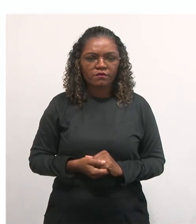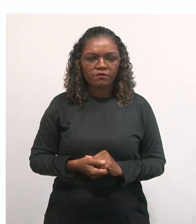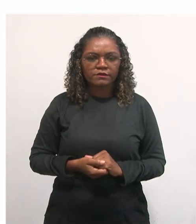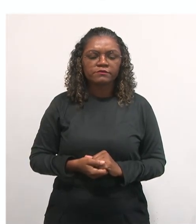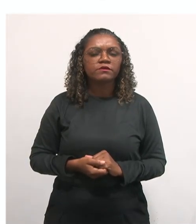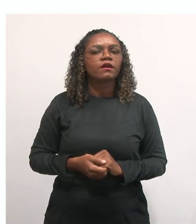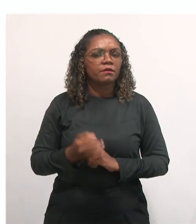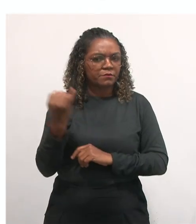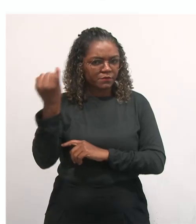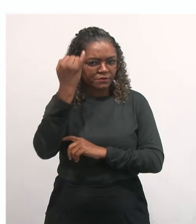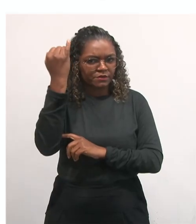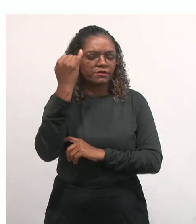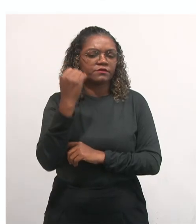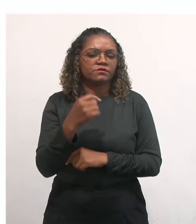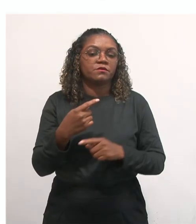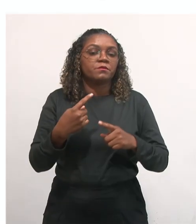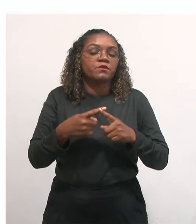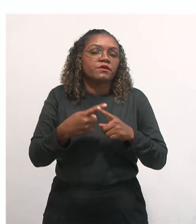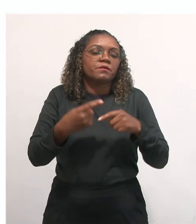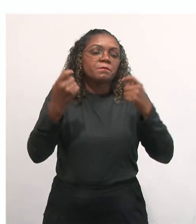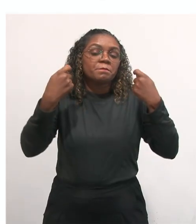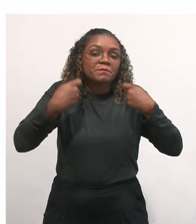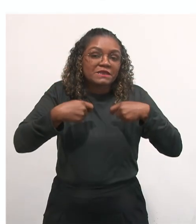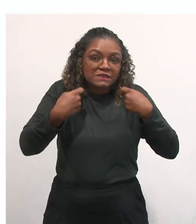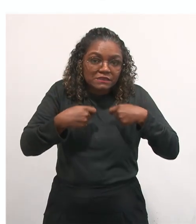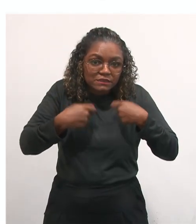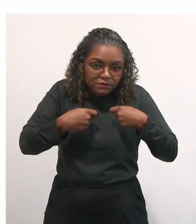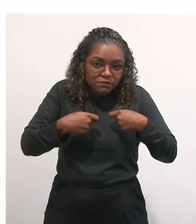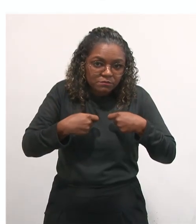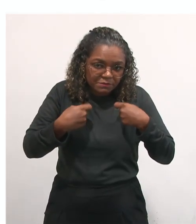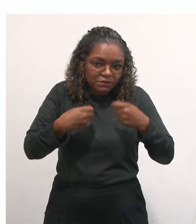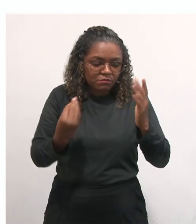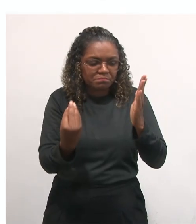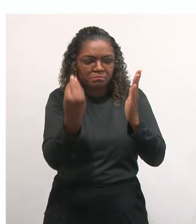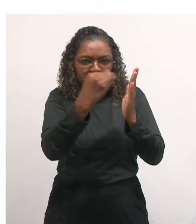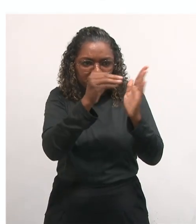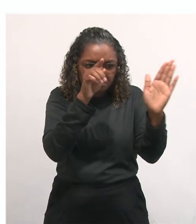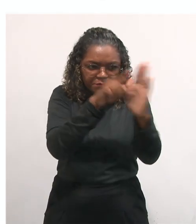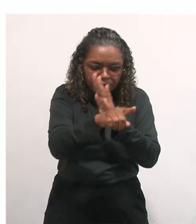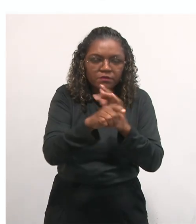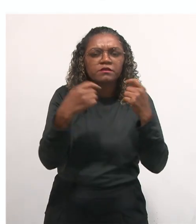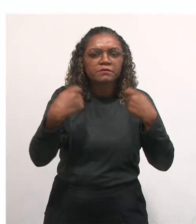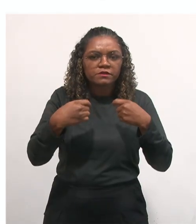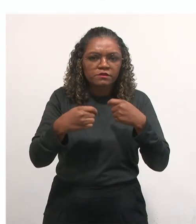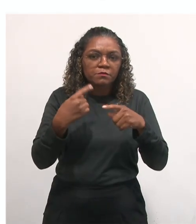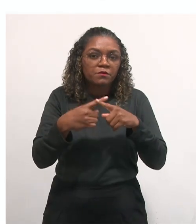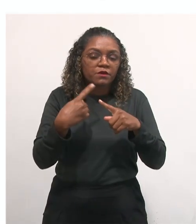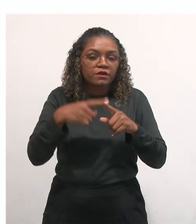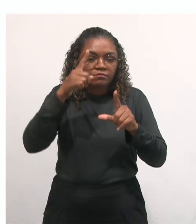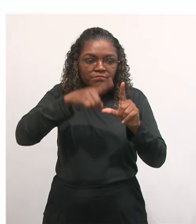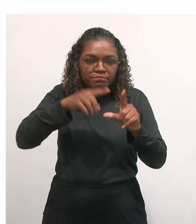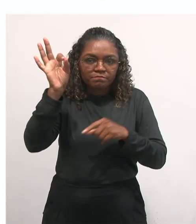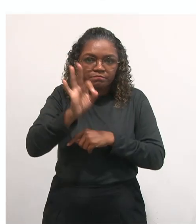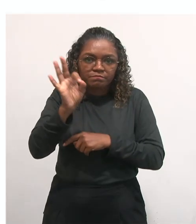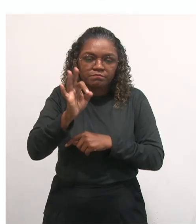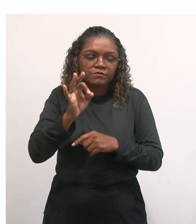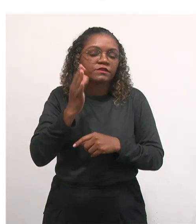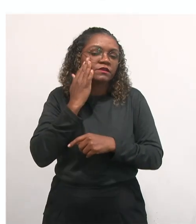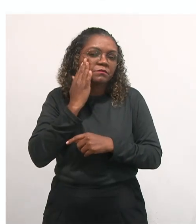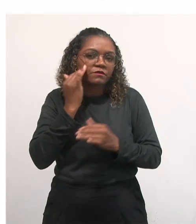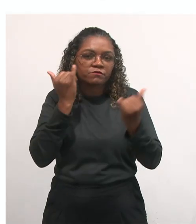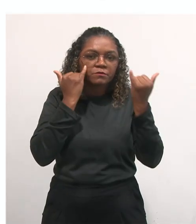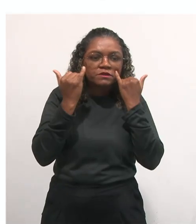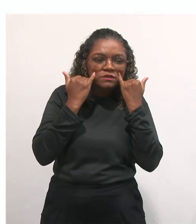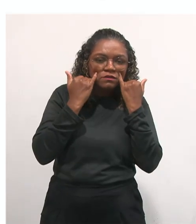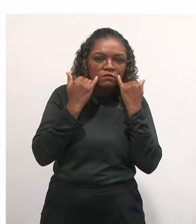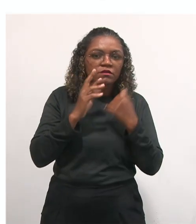entendeu? Aquela pergunta que é necessária para você levantar a informação que você está buscando, ok? Você está